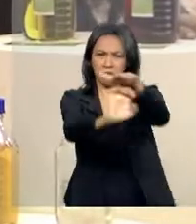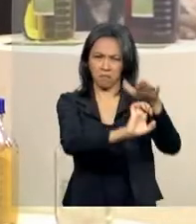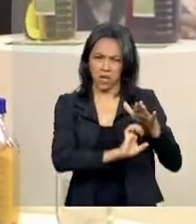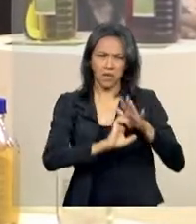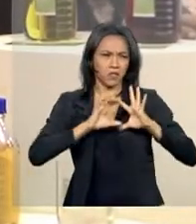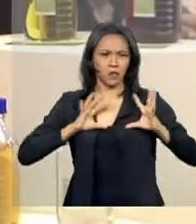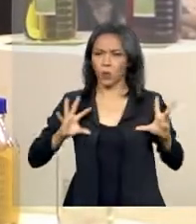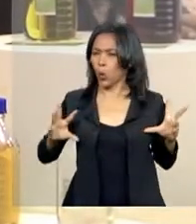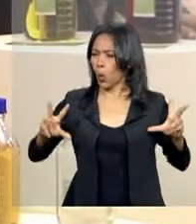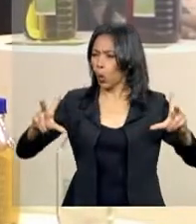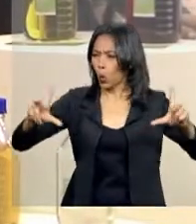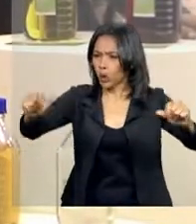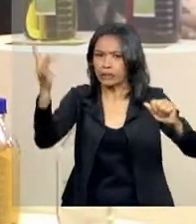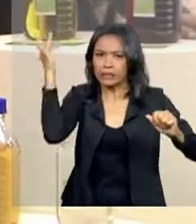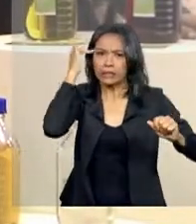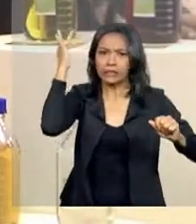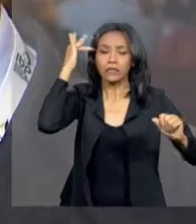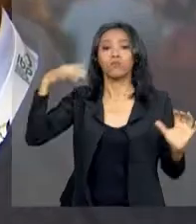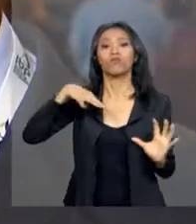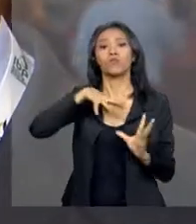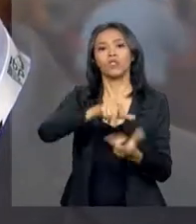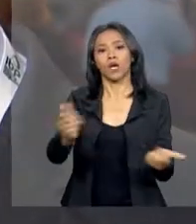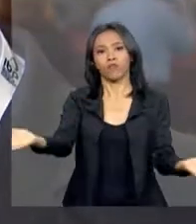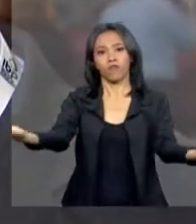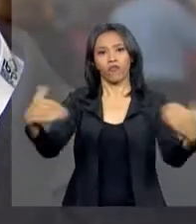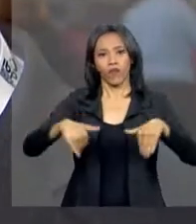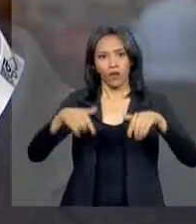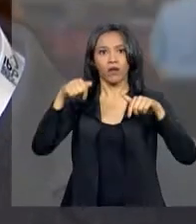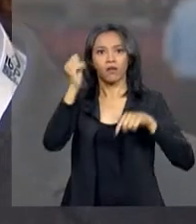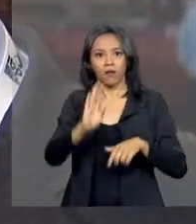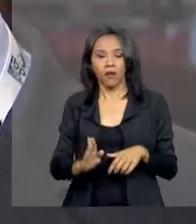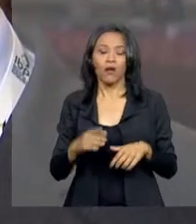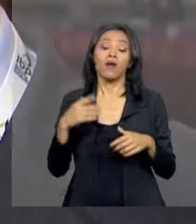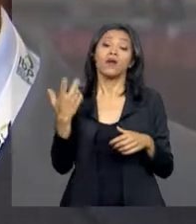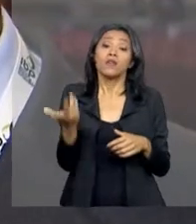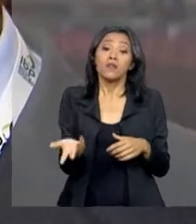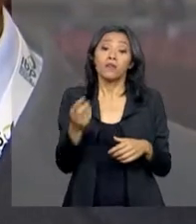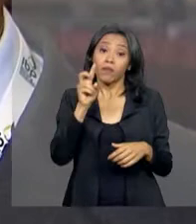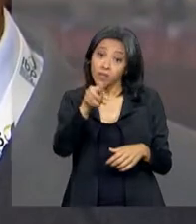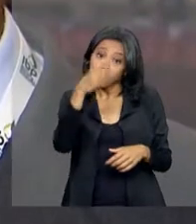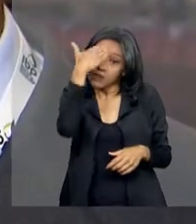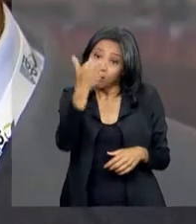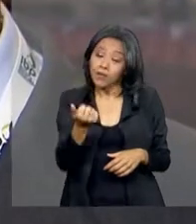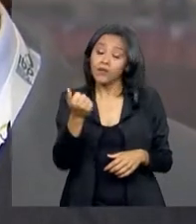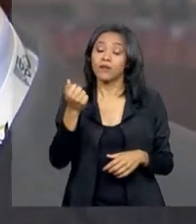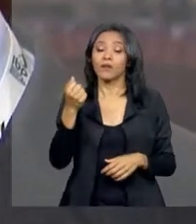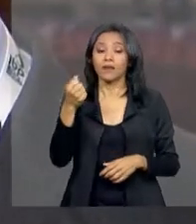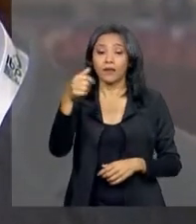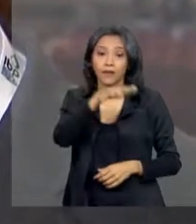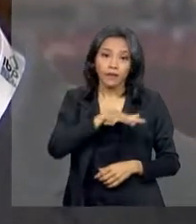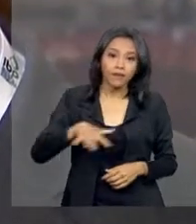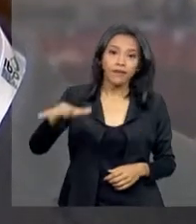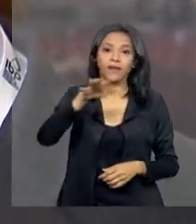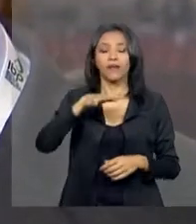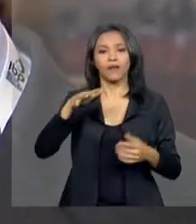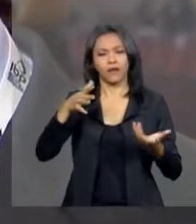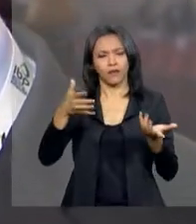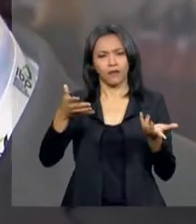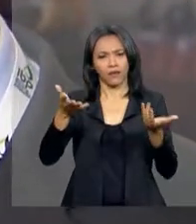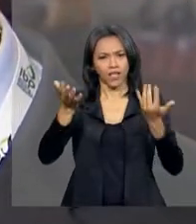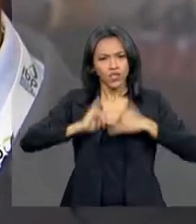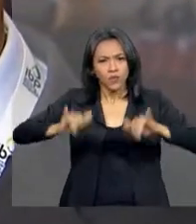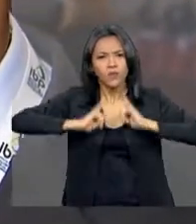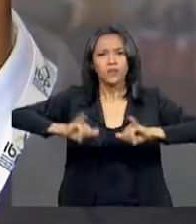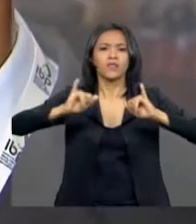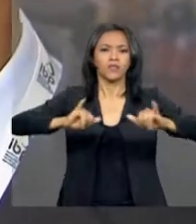todas as grandes empresas mundiais pra você ter uma idéia o desenvolvimento do dos das campanhas exploratórias nesses